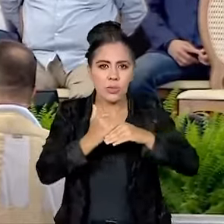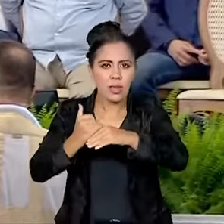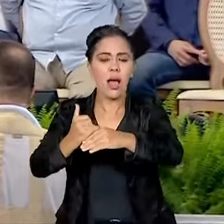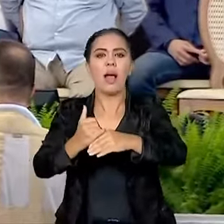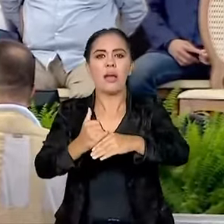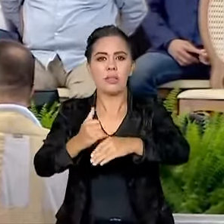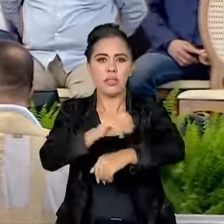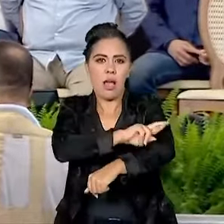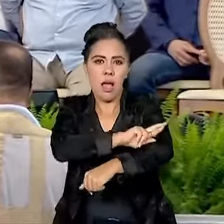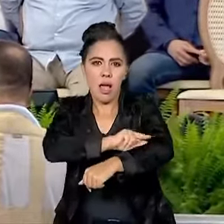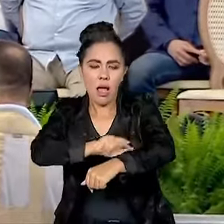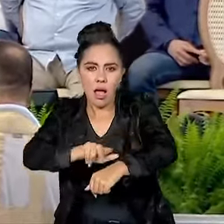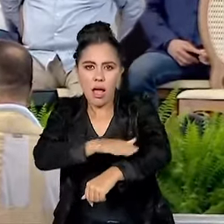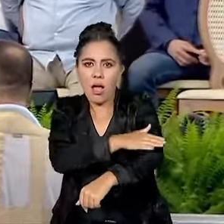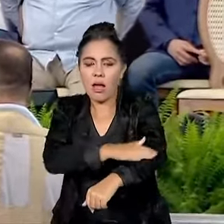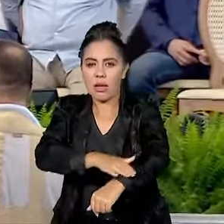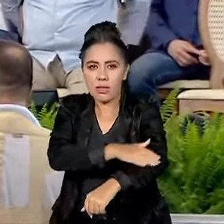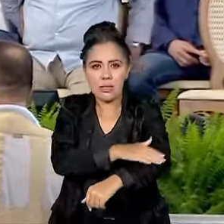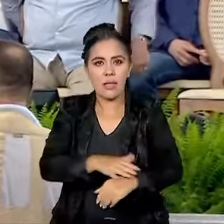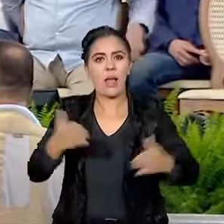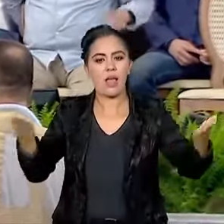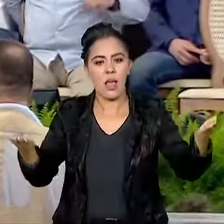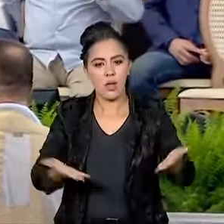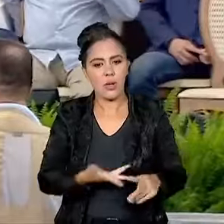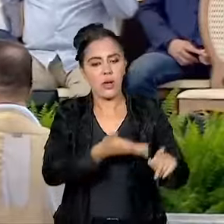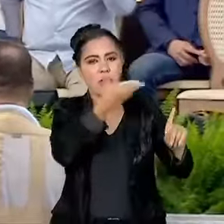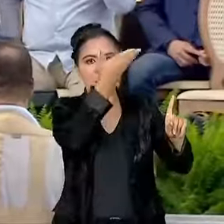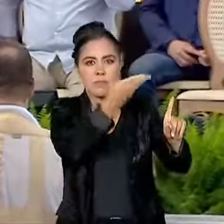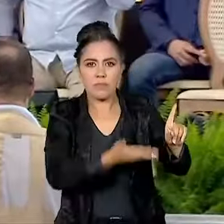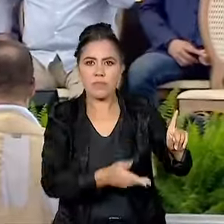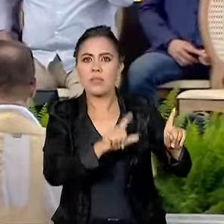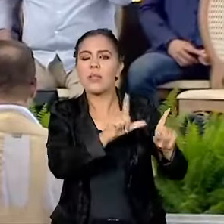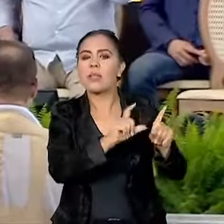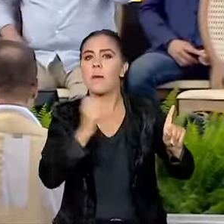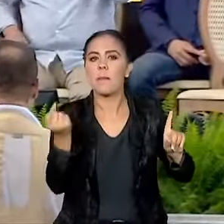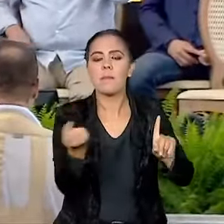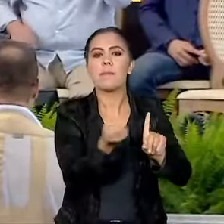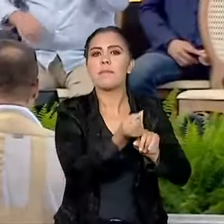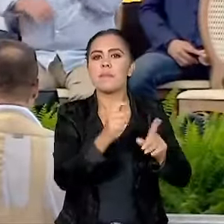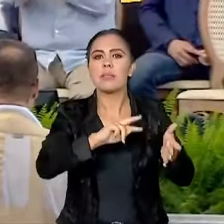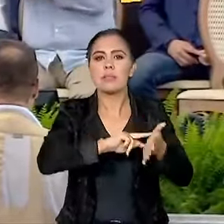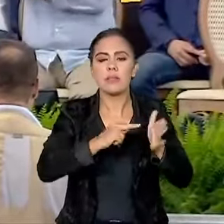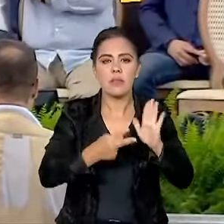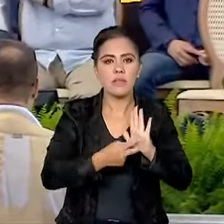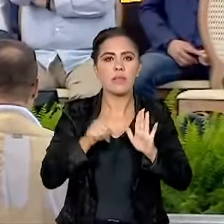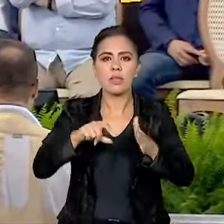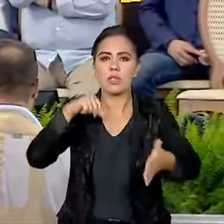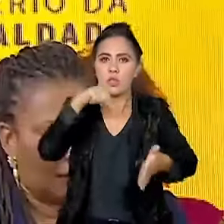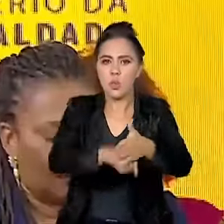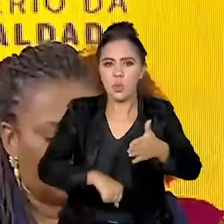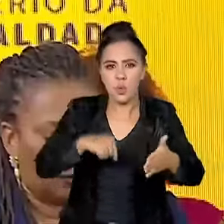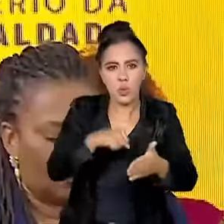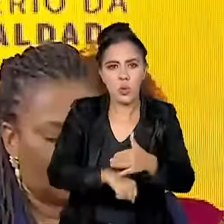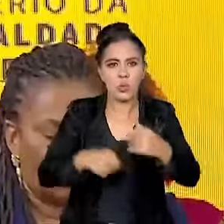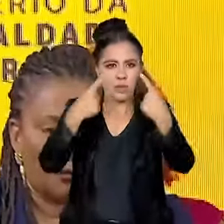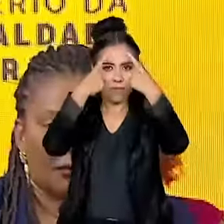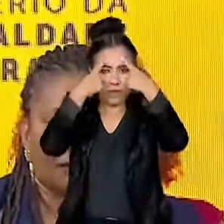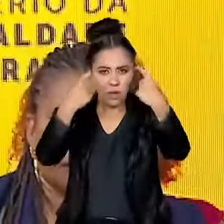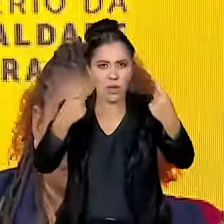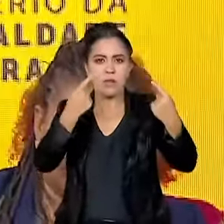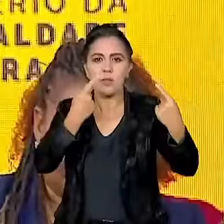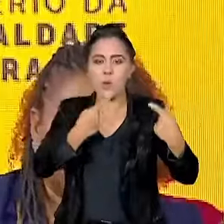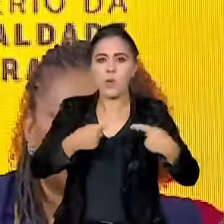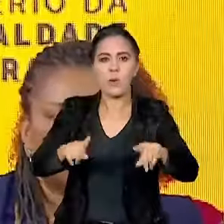que simboliza esse momento de unidade do movimento negro e de luta contra a violência para as